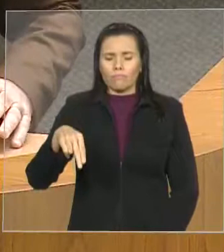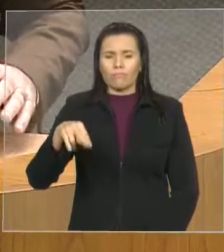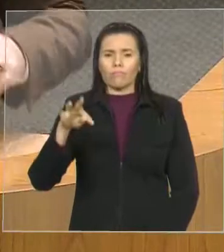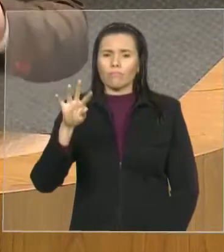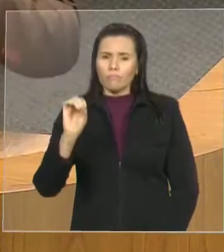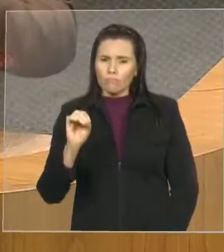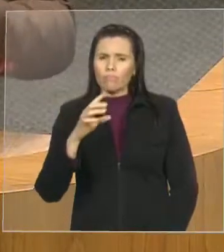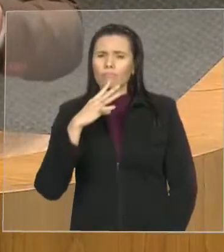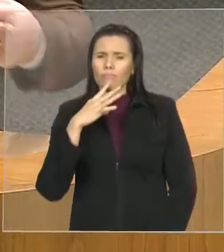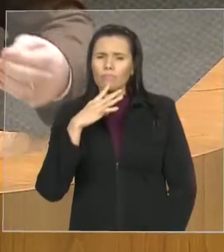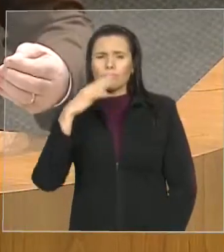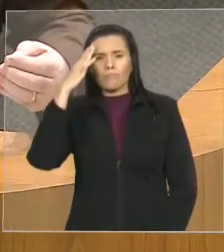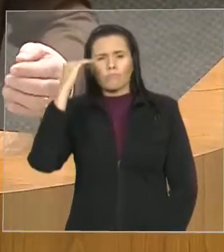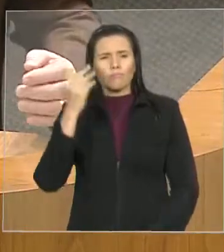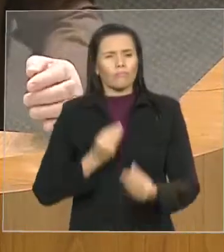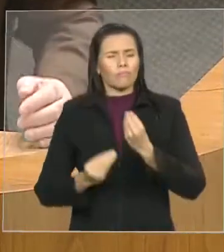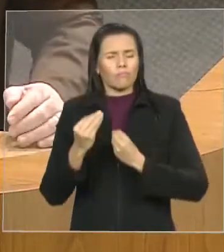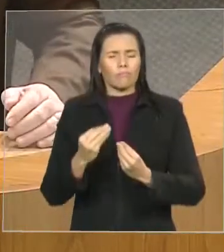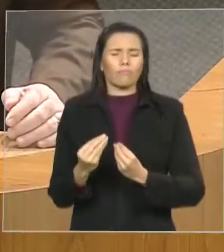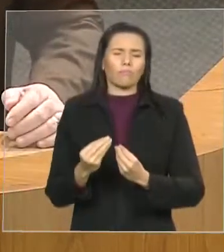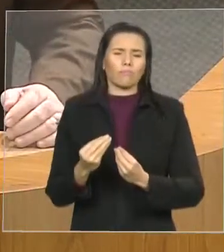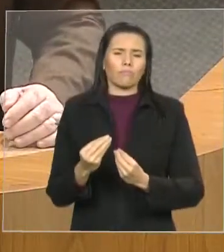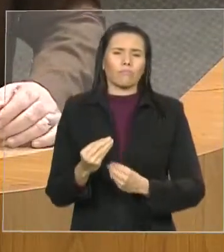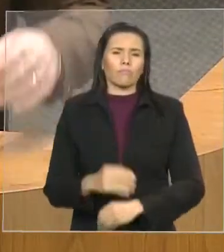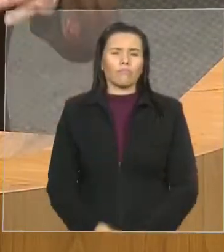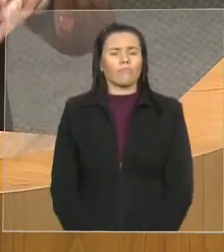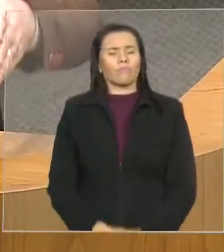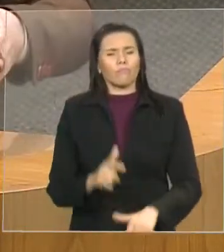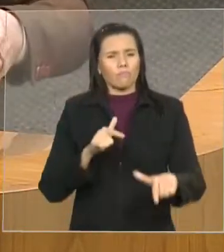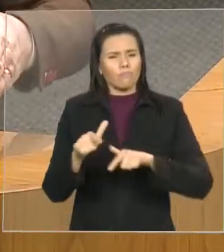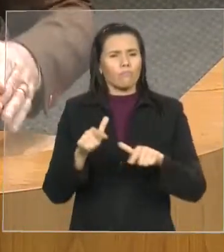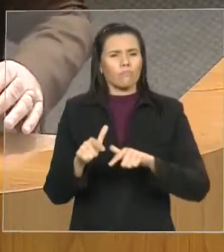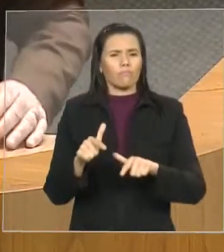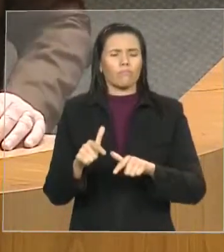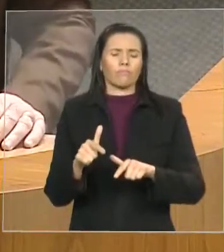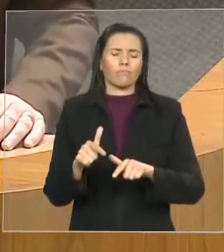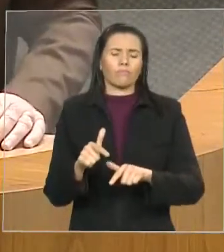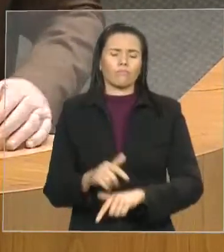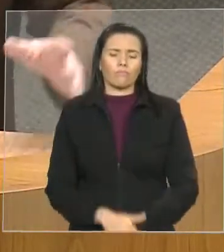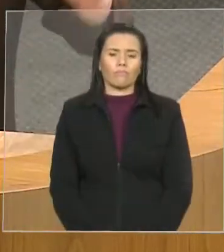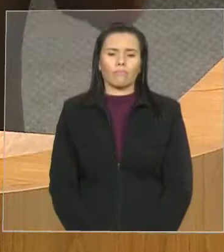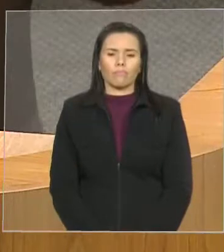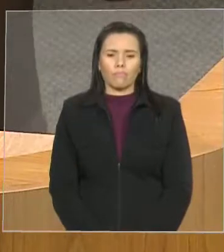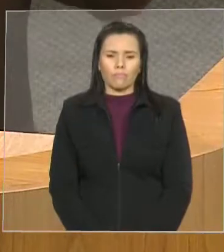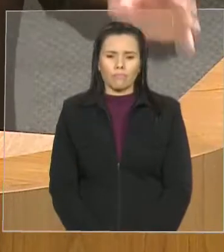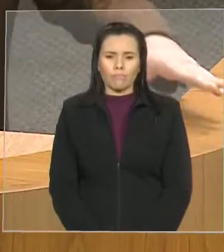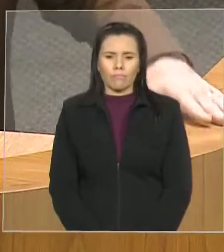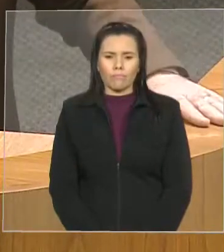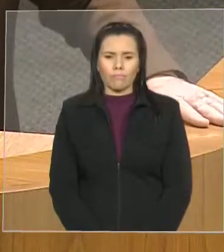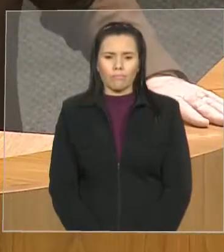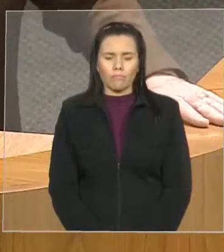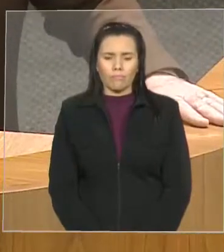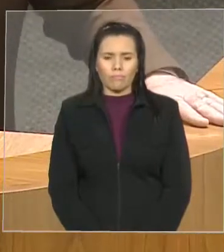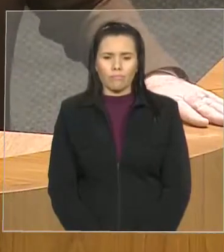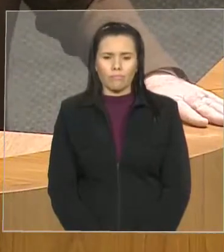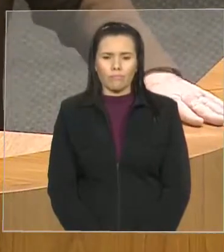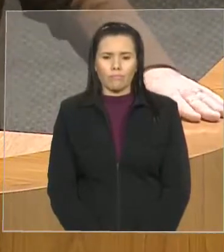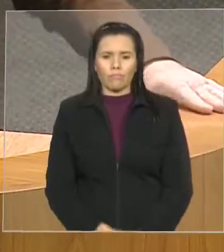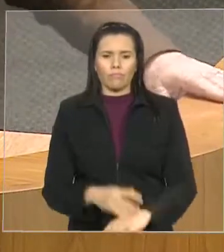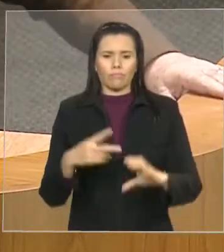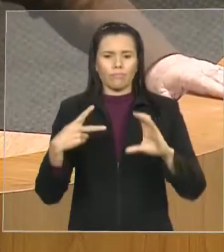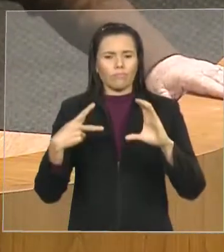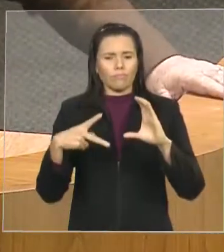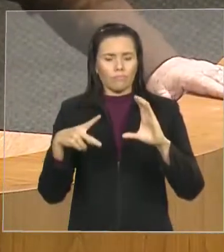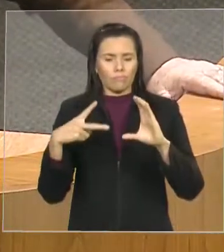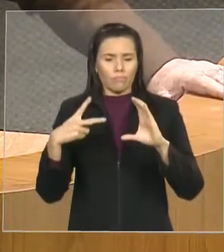Então, deputado Jota Pinto, o seu retorno a esta casa engrandece este plenário e leva esperança aos milhões